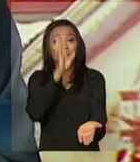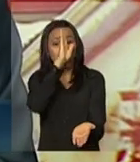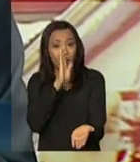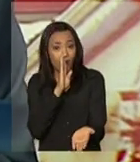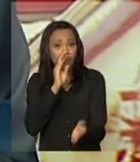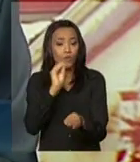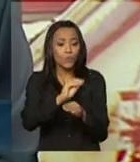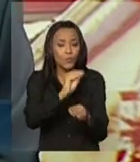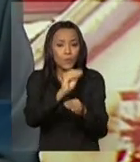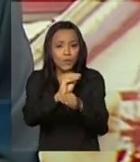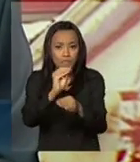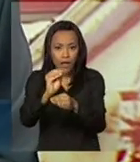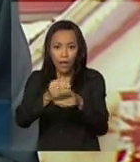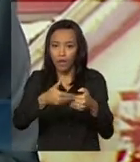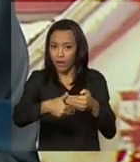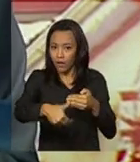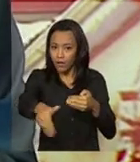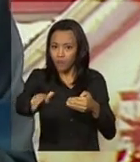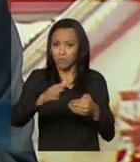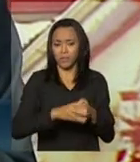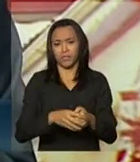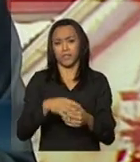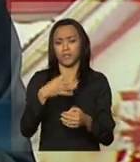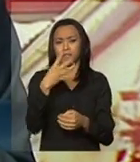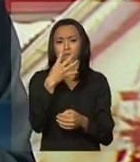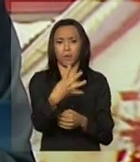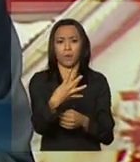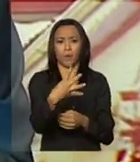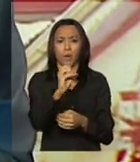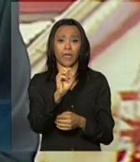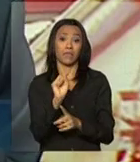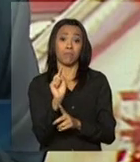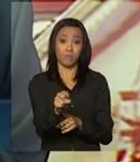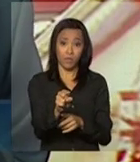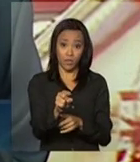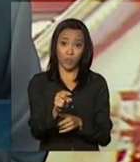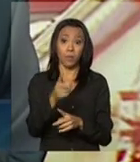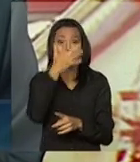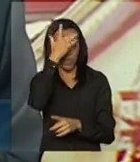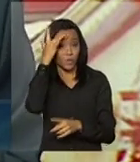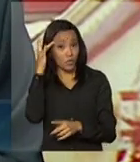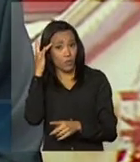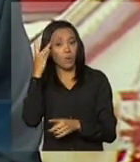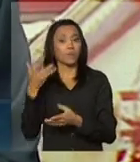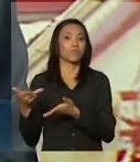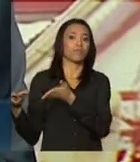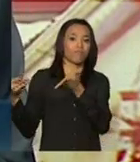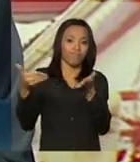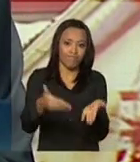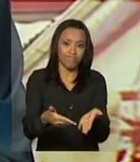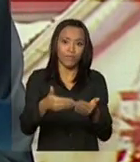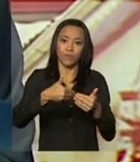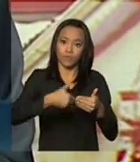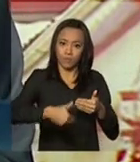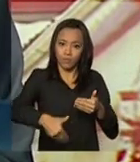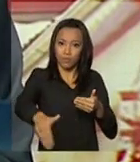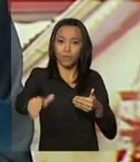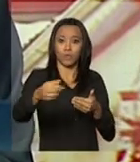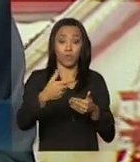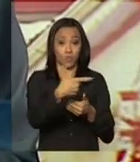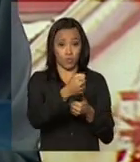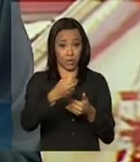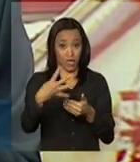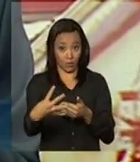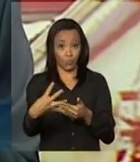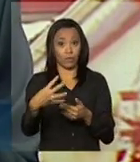com isso, em vez de 40 mil pessoas, né, novas entrando em tratamento durante o ano de